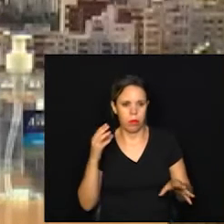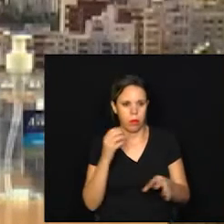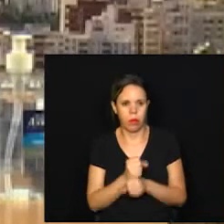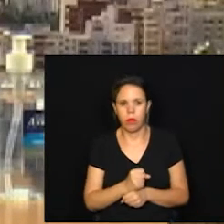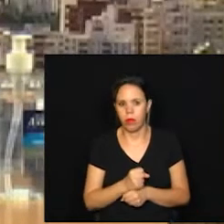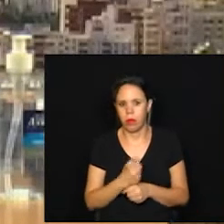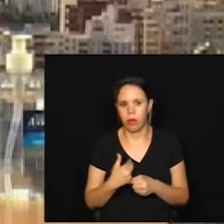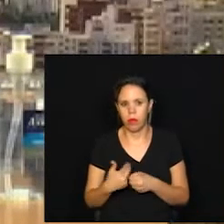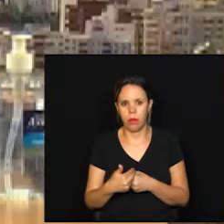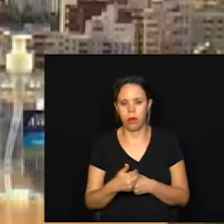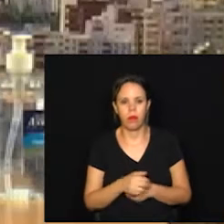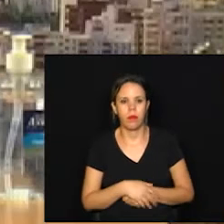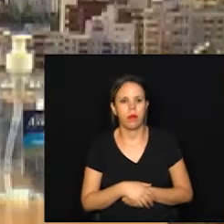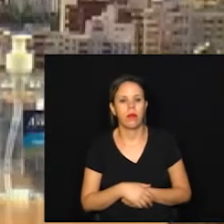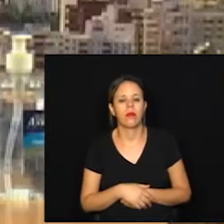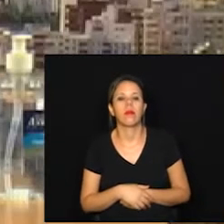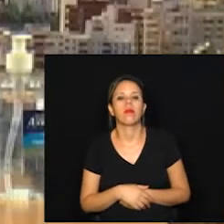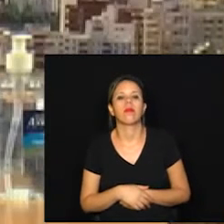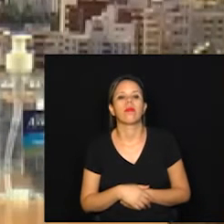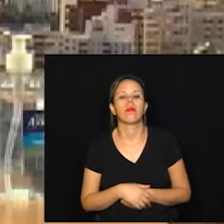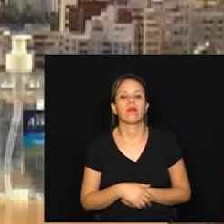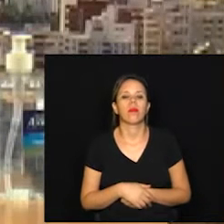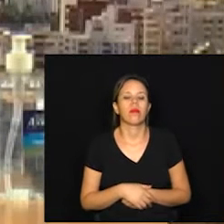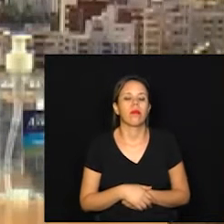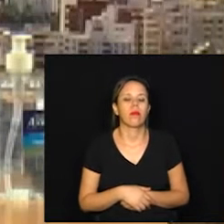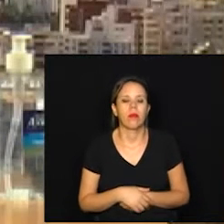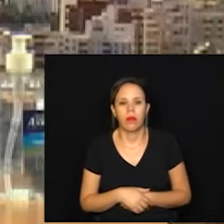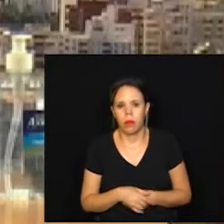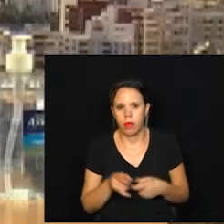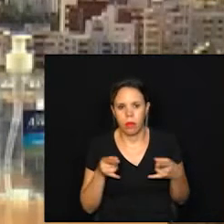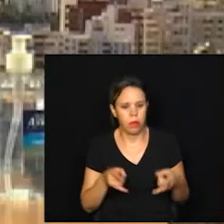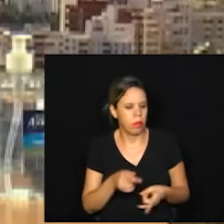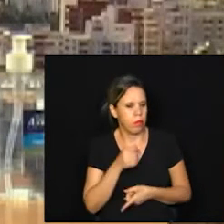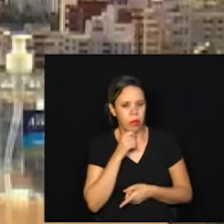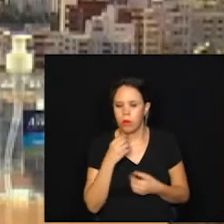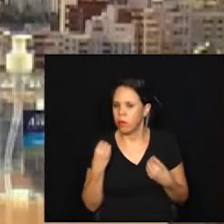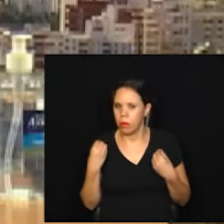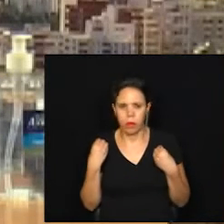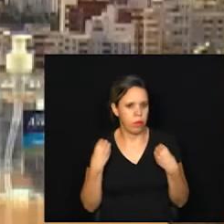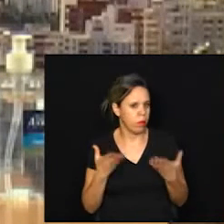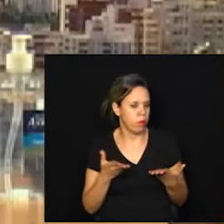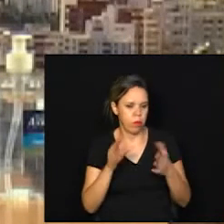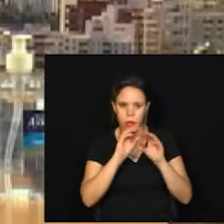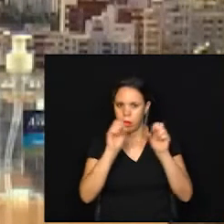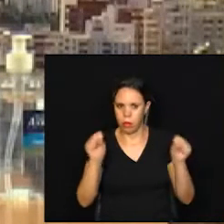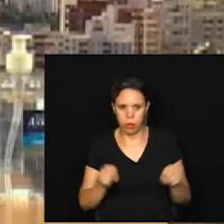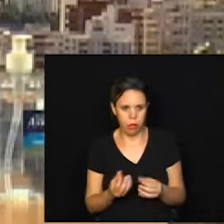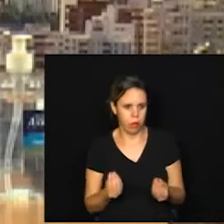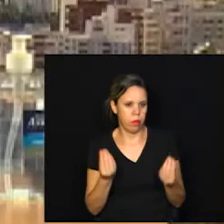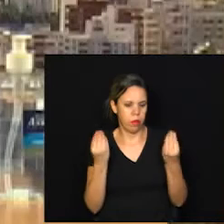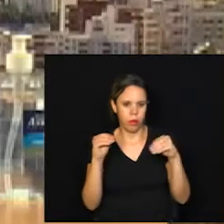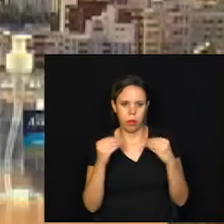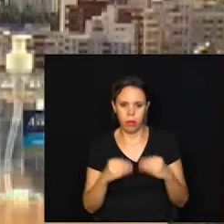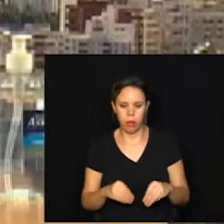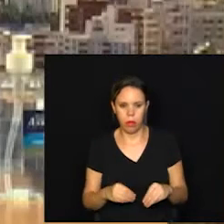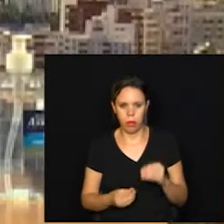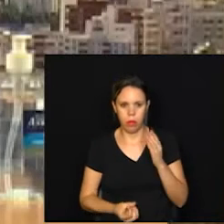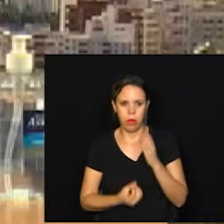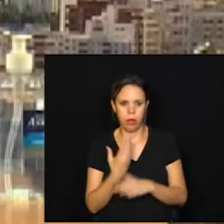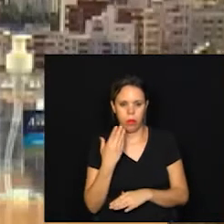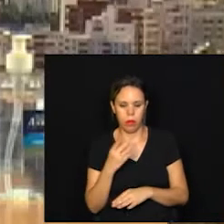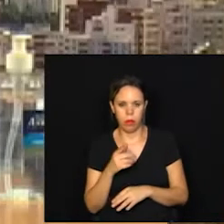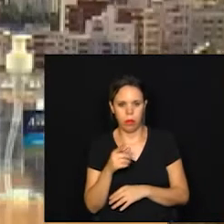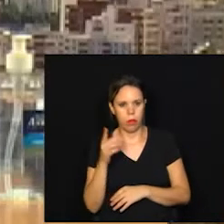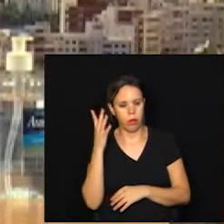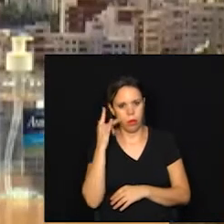Hospital das Clínicas de Campinas. Esses leitos ainda não foram colocados no sistema e deverão aparecer no sistema